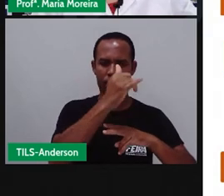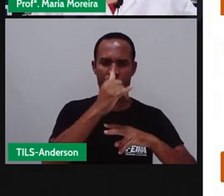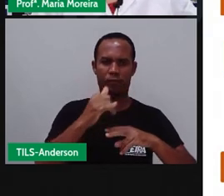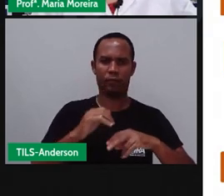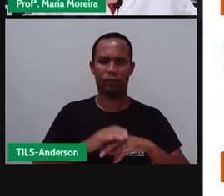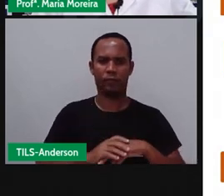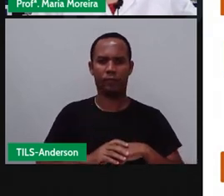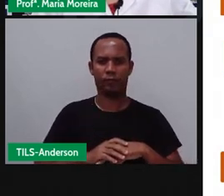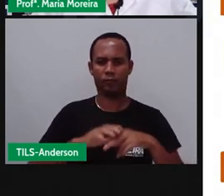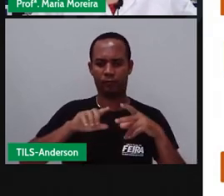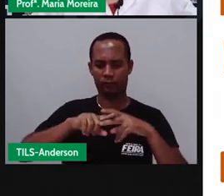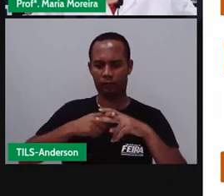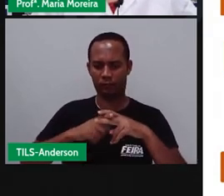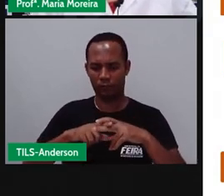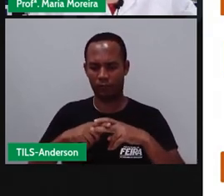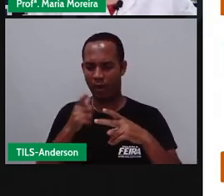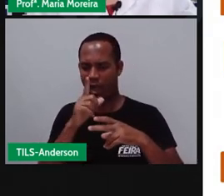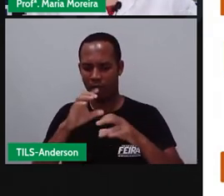encanador,